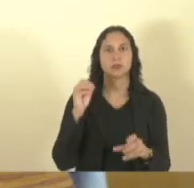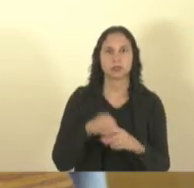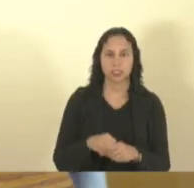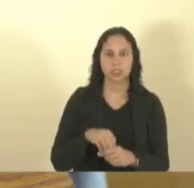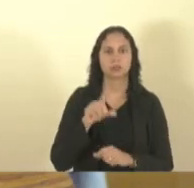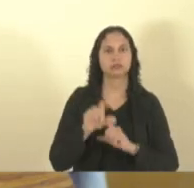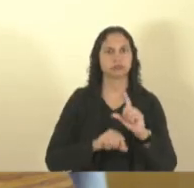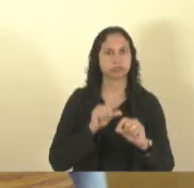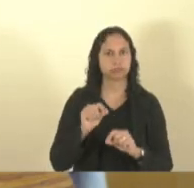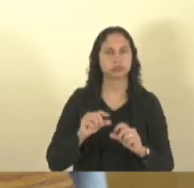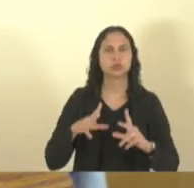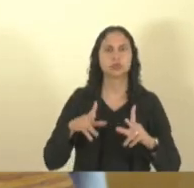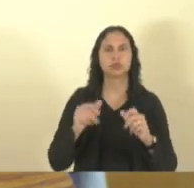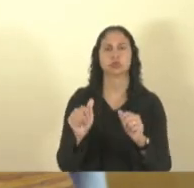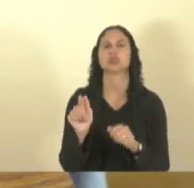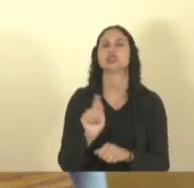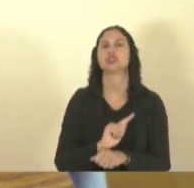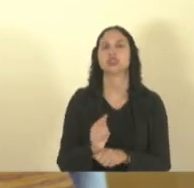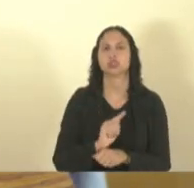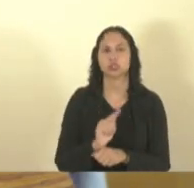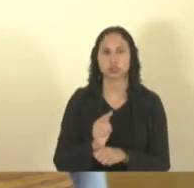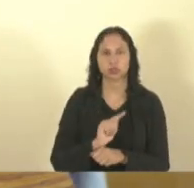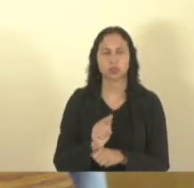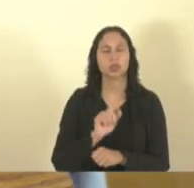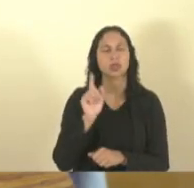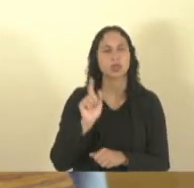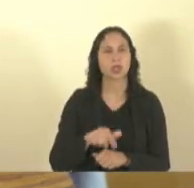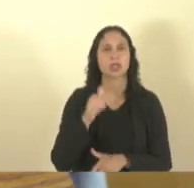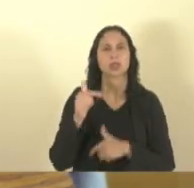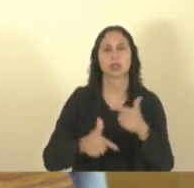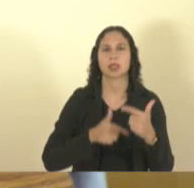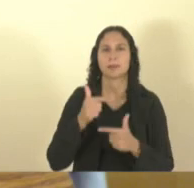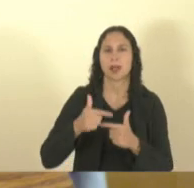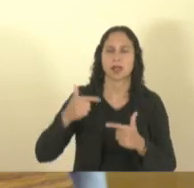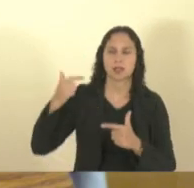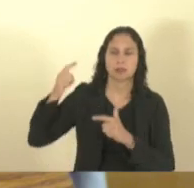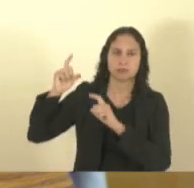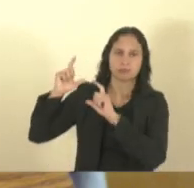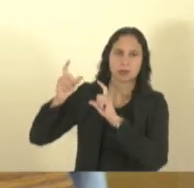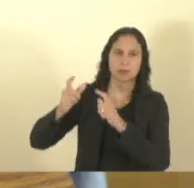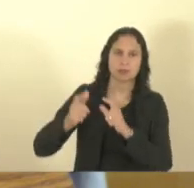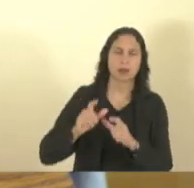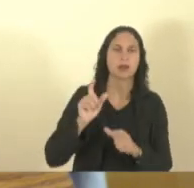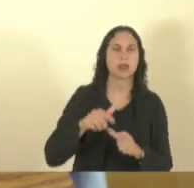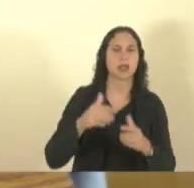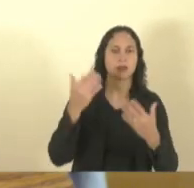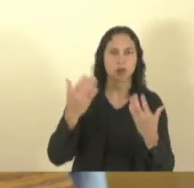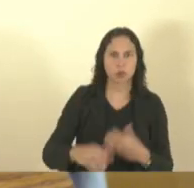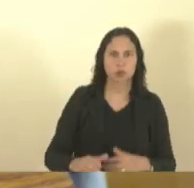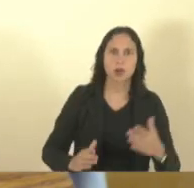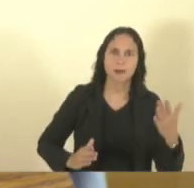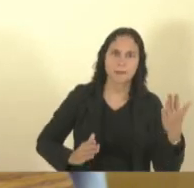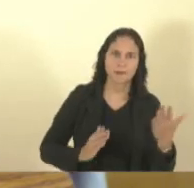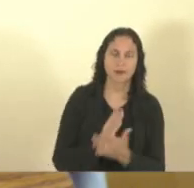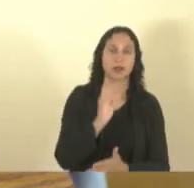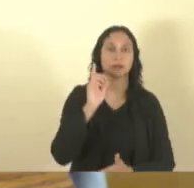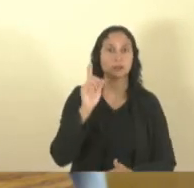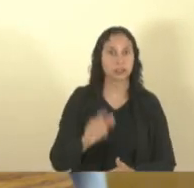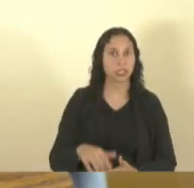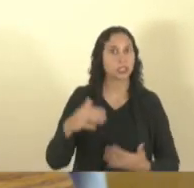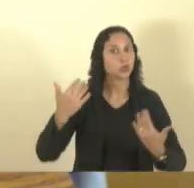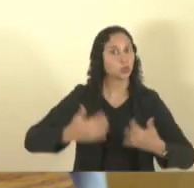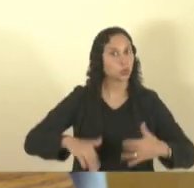os gestores, dada, como eu disse, a sua trajetória, dado o fato de terem sido aprovados num concurso, via de regra, extremamente